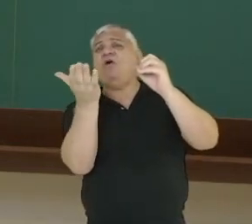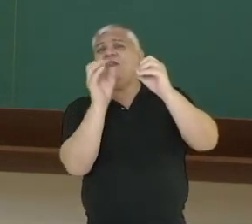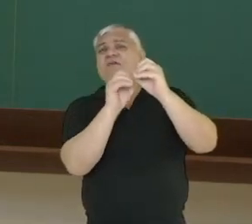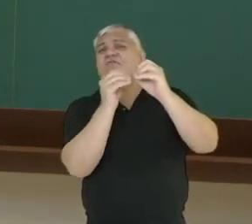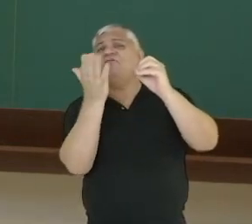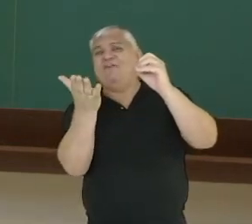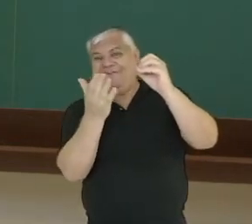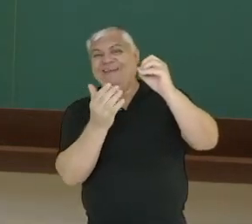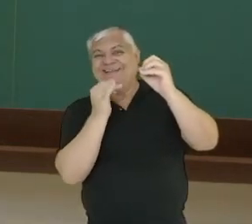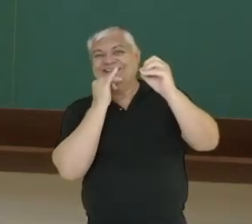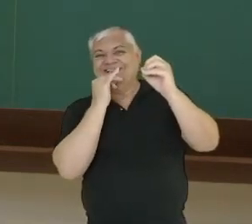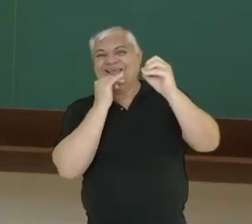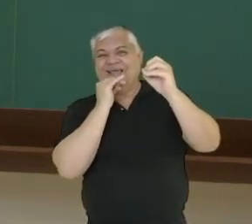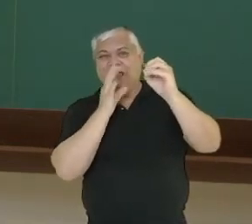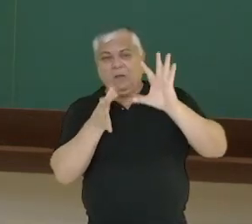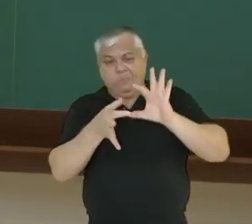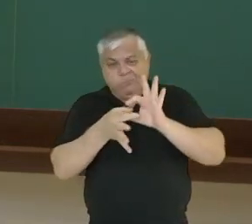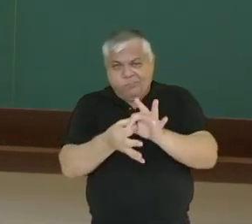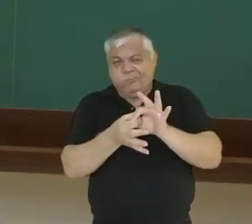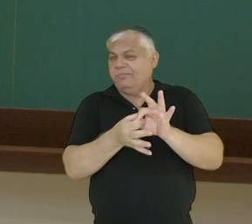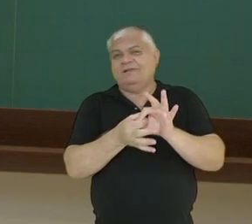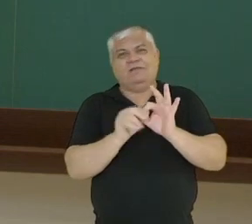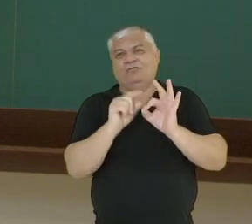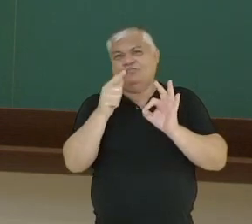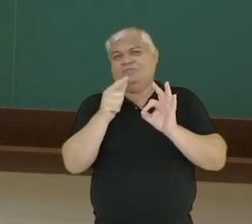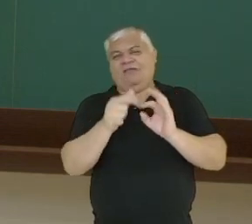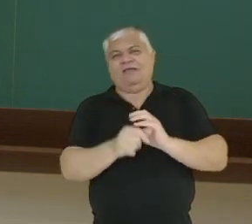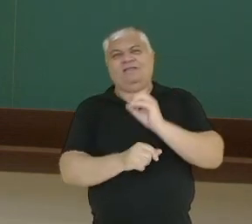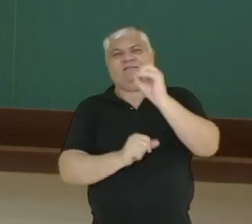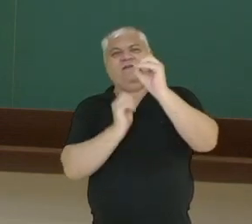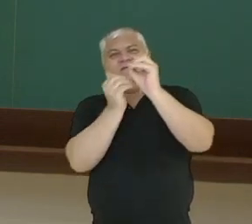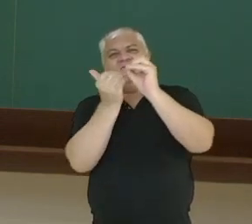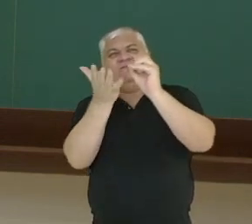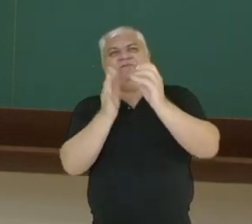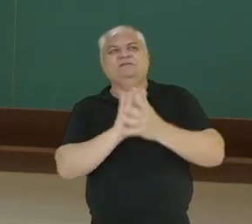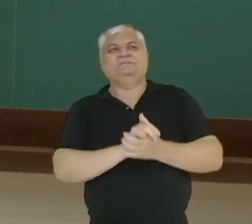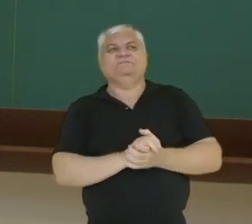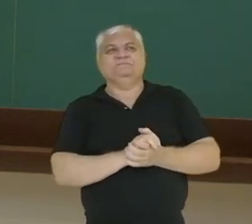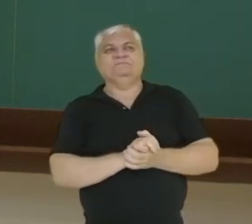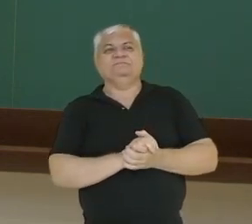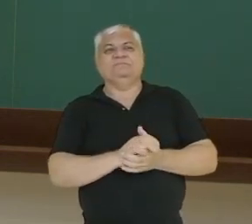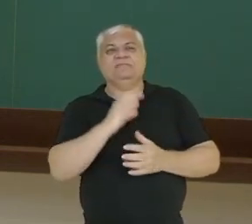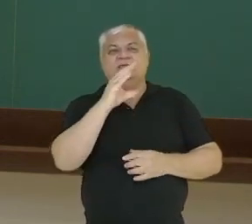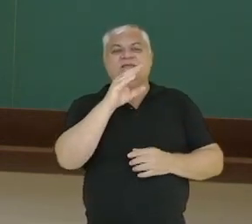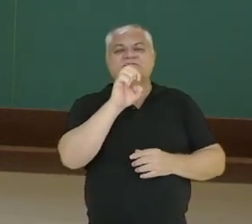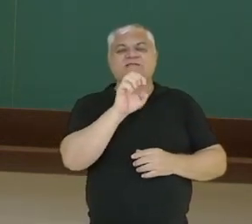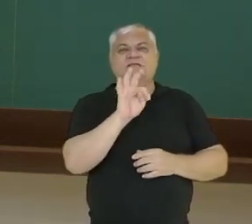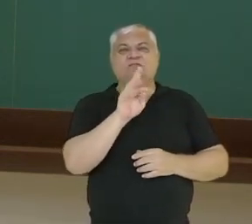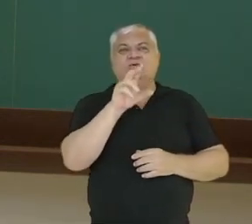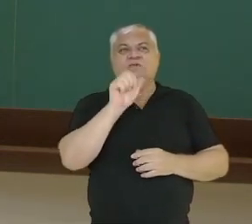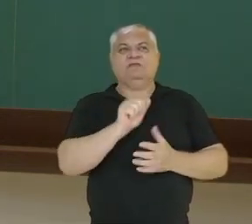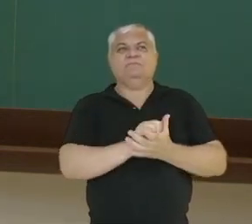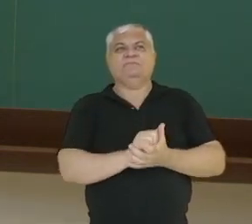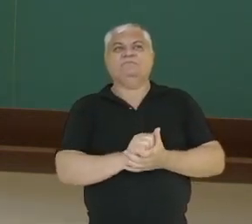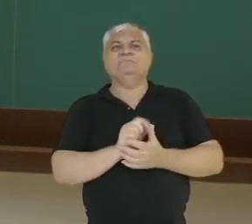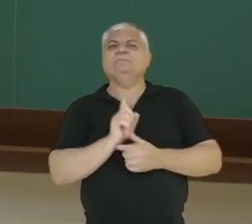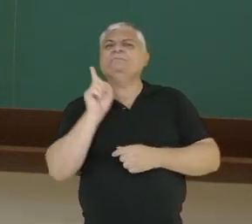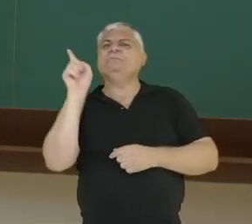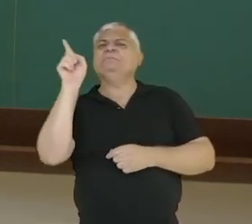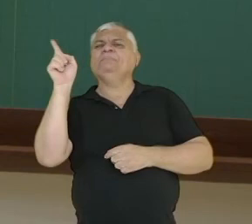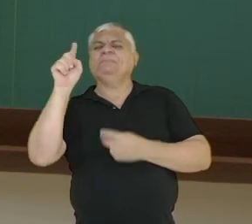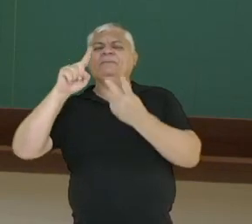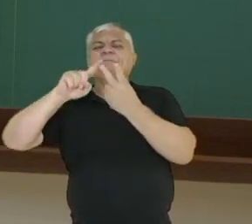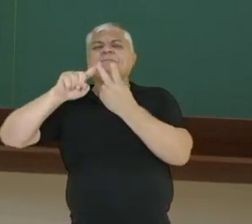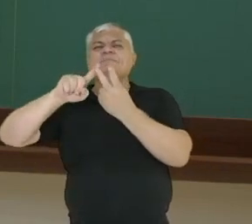cadeia carbônica. Ele não está ligado entre dois carbonos. Muito bem. Cetona, professor, e aqui,